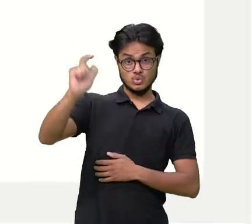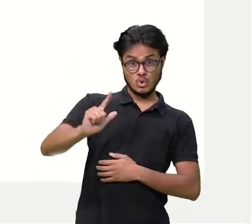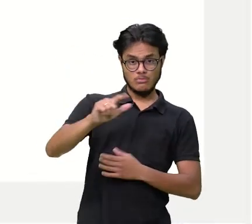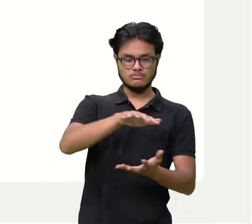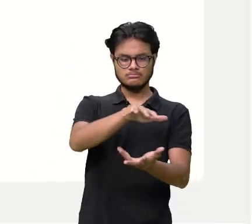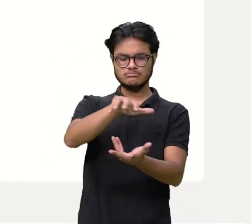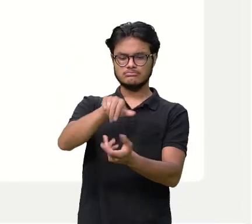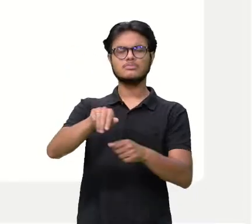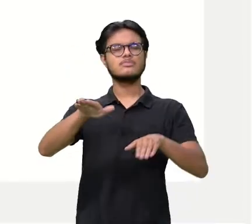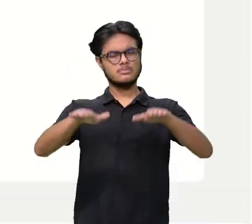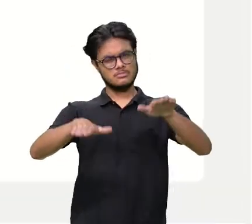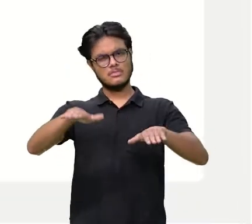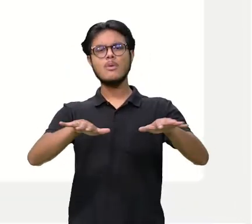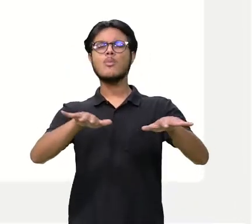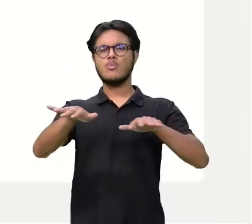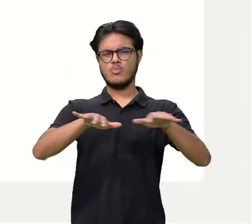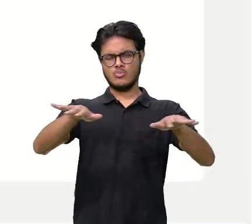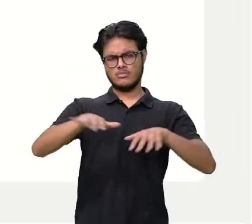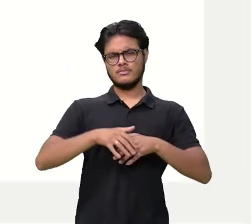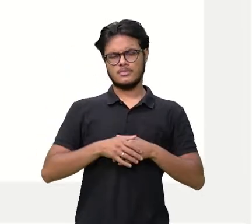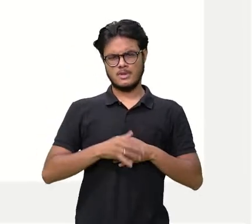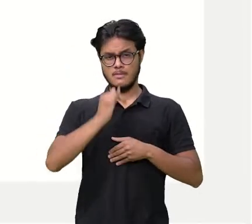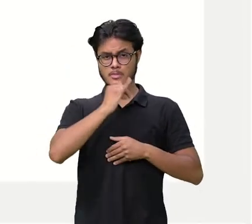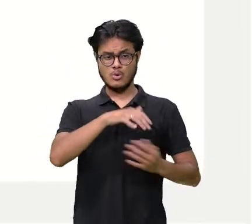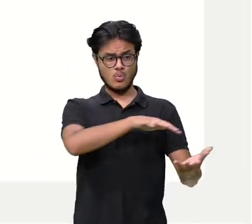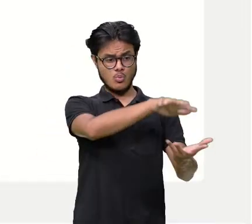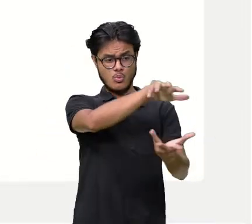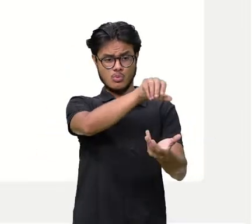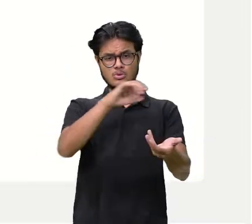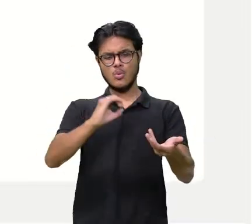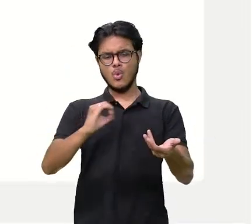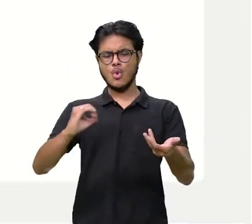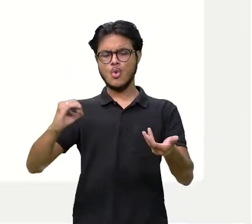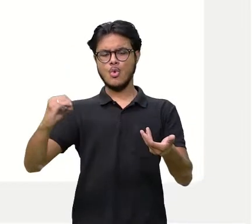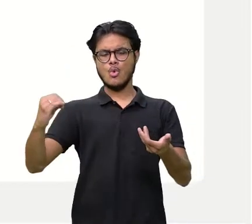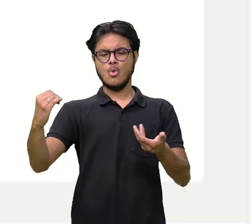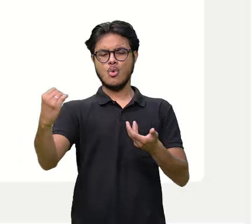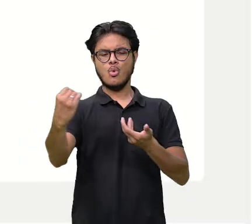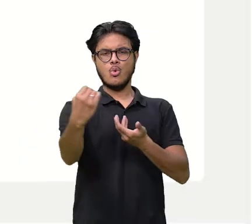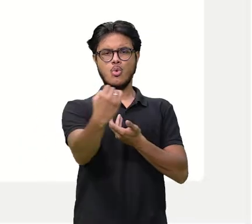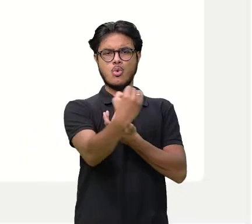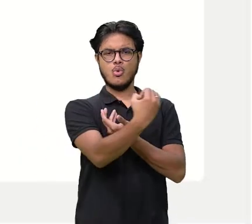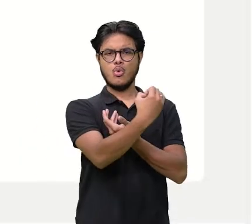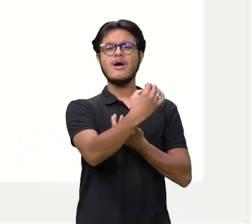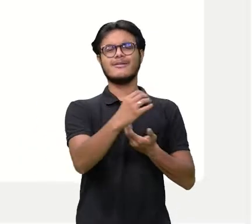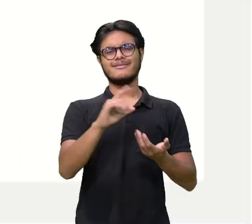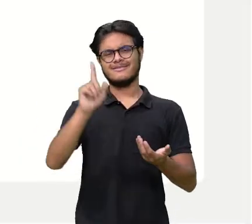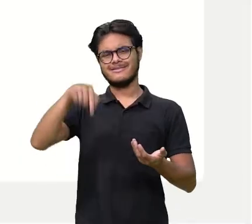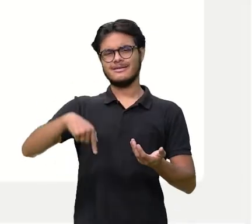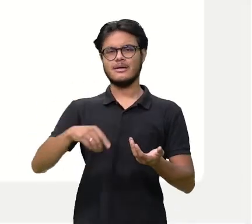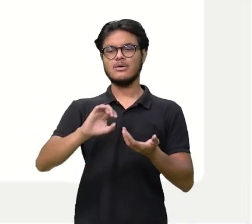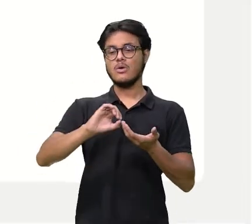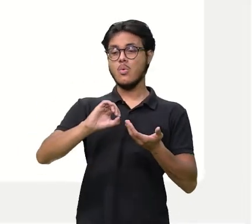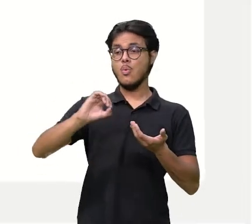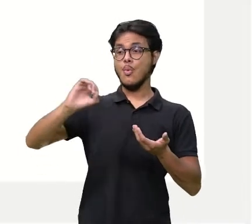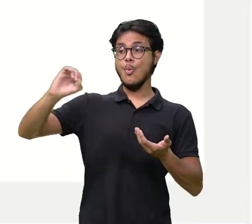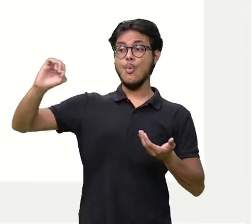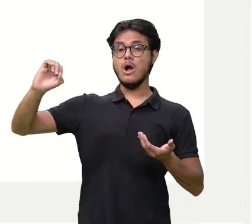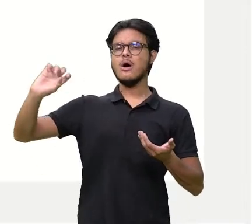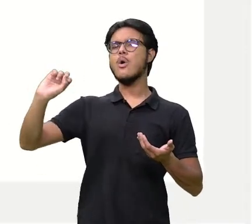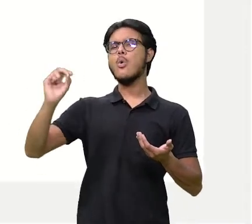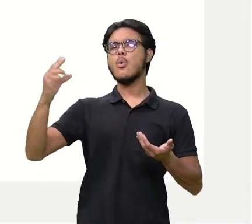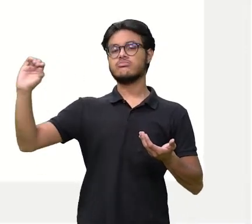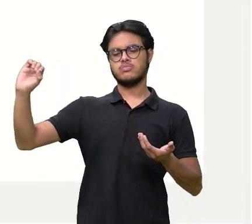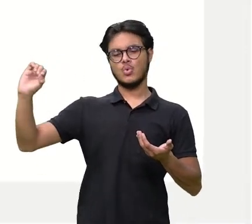movimento. Uma hora ele está mais próximo, outra hora ele está mais afastado. Num ponto mais próximo